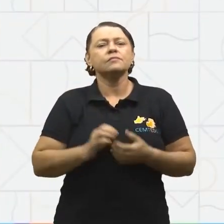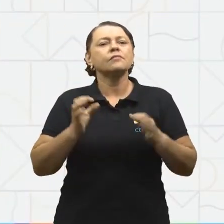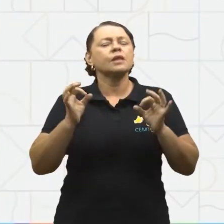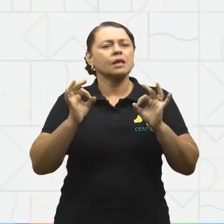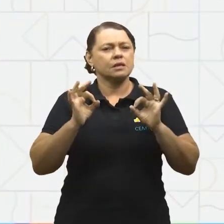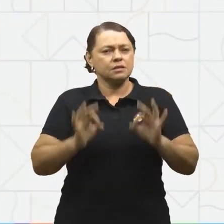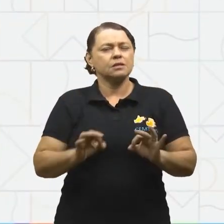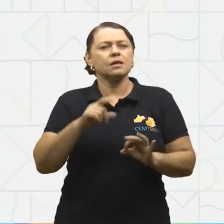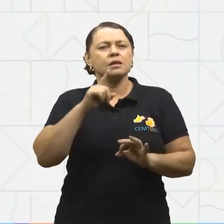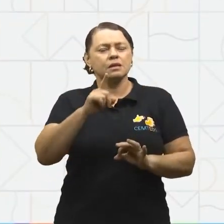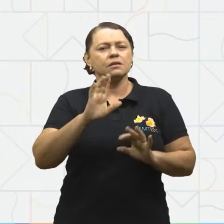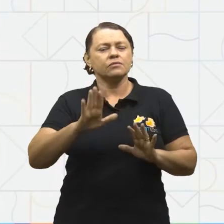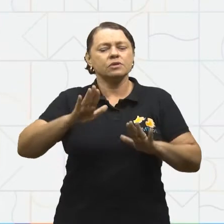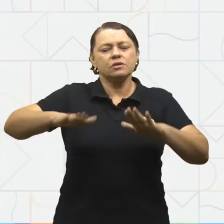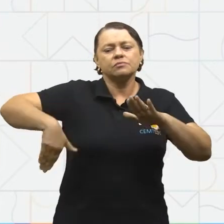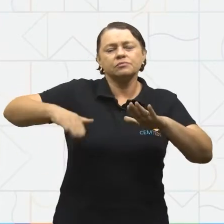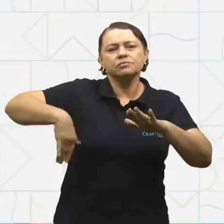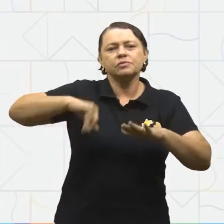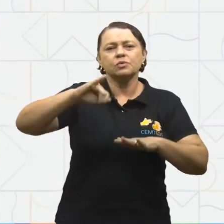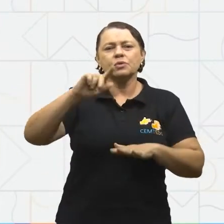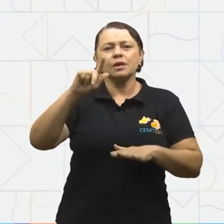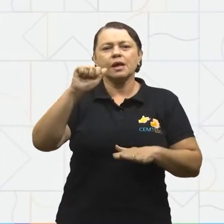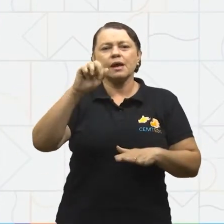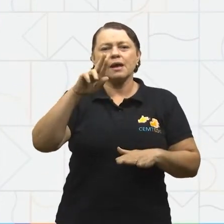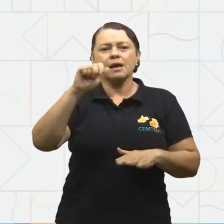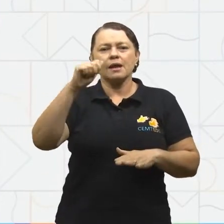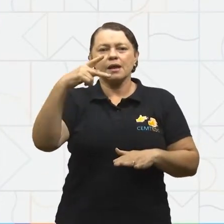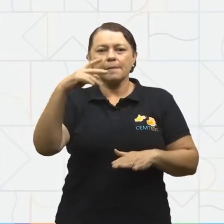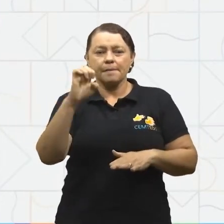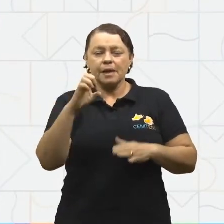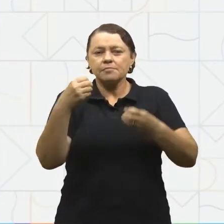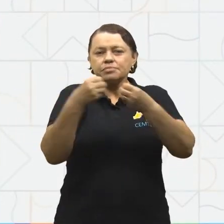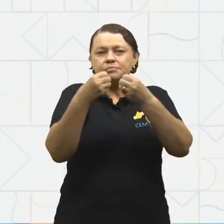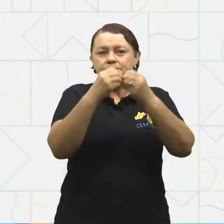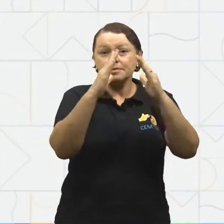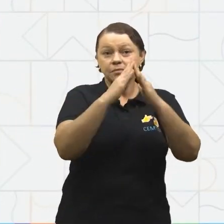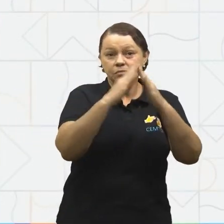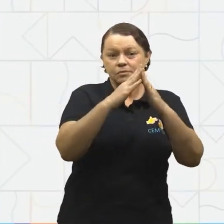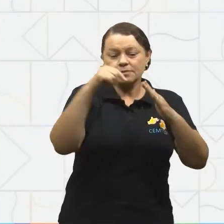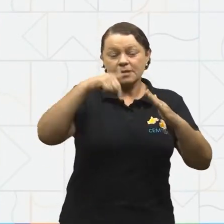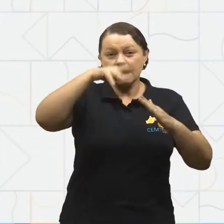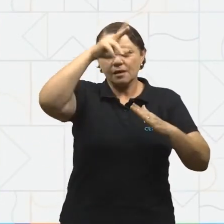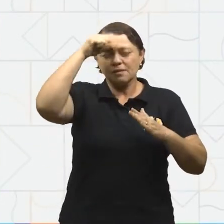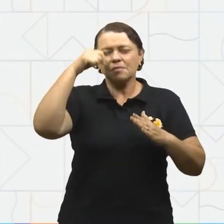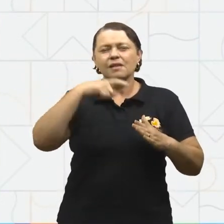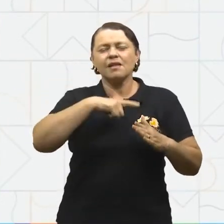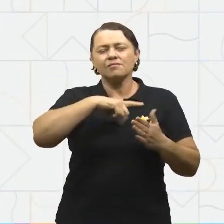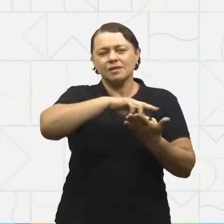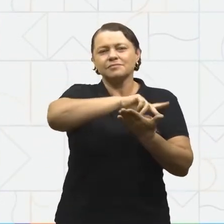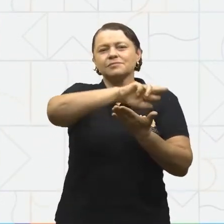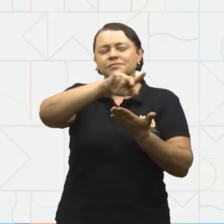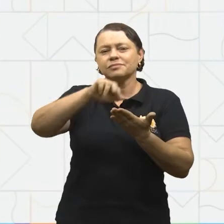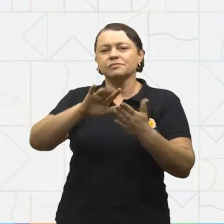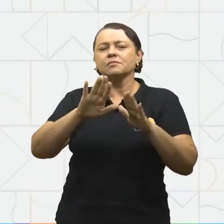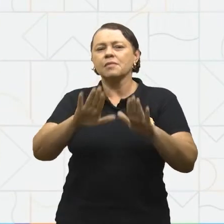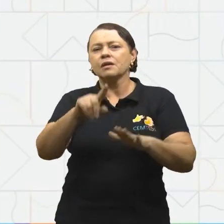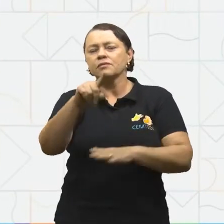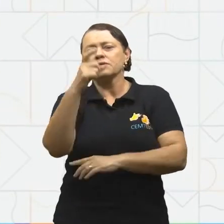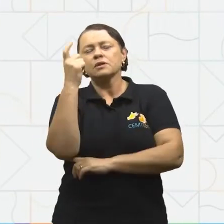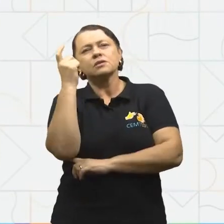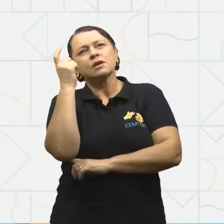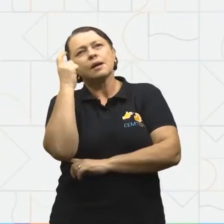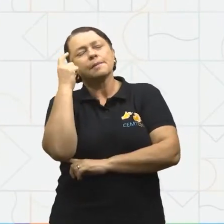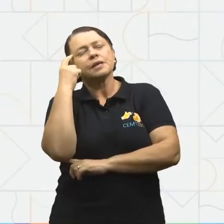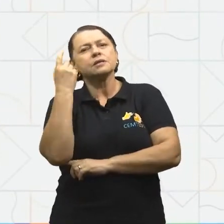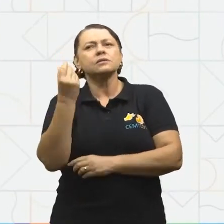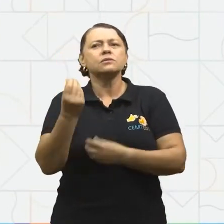você já tomou banho em um igarapé perto da sua casa. Em nossa região existem muitos. Mas você já parou para